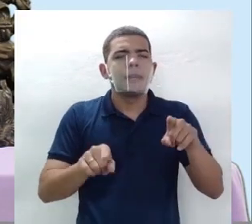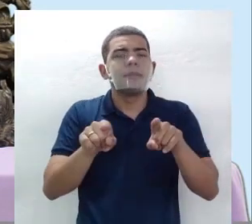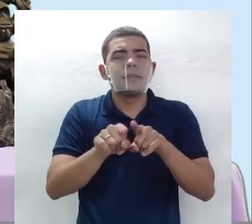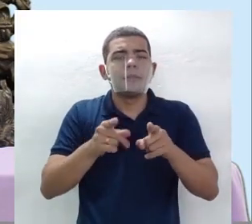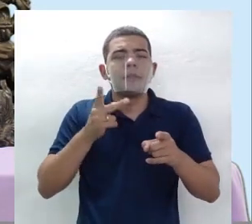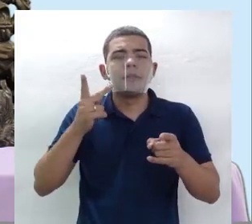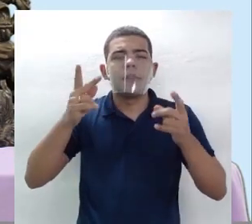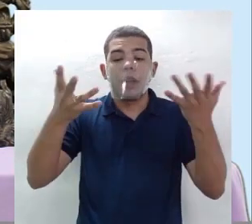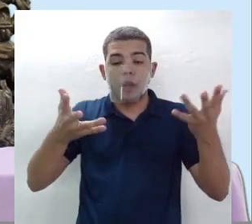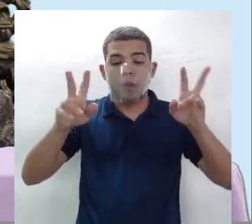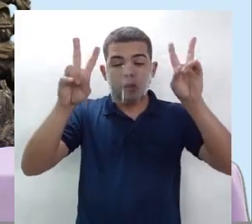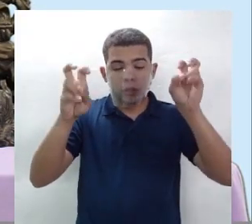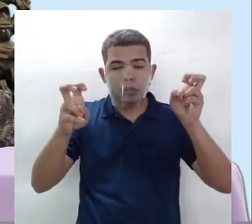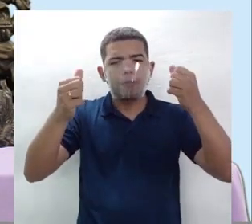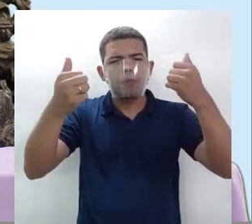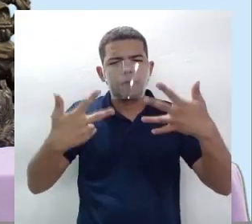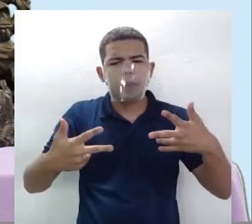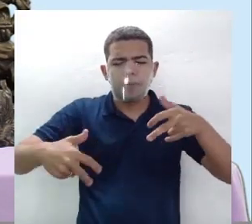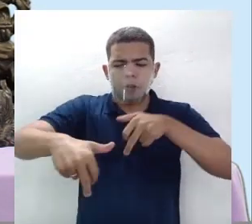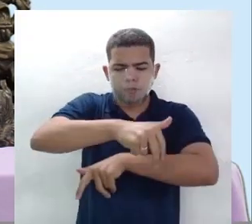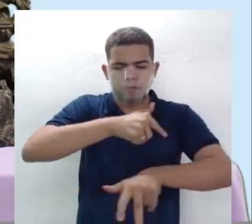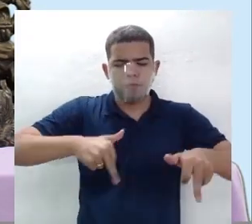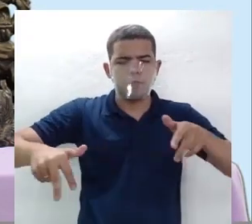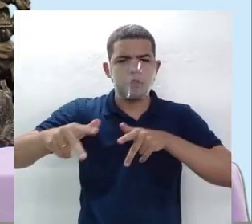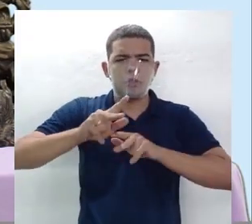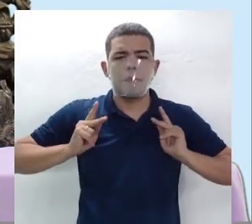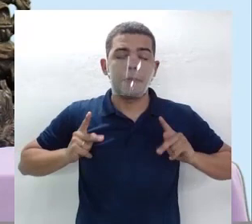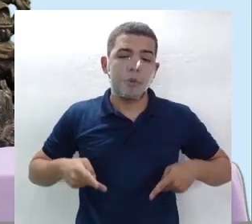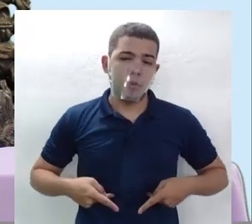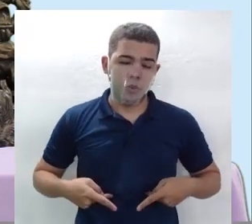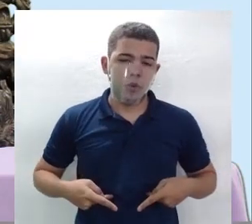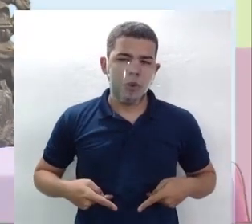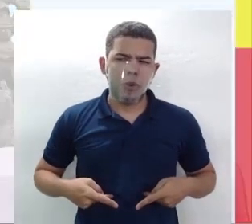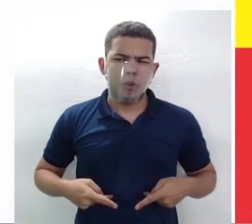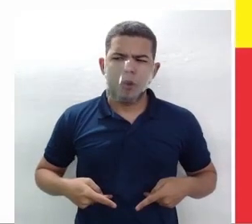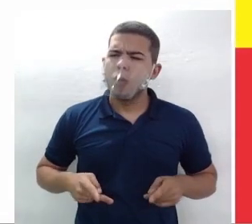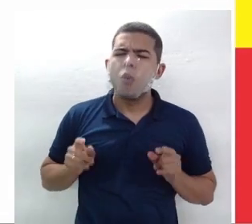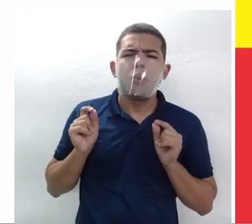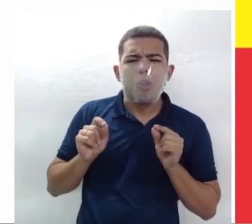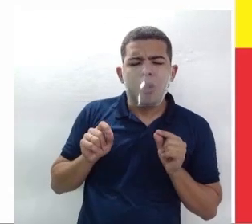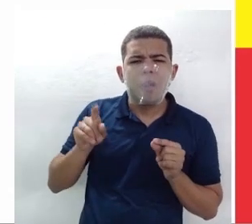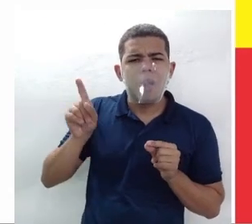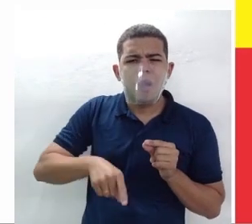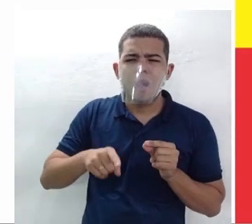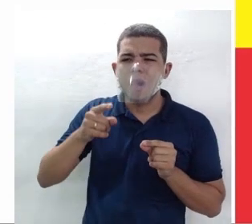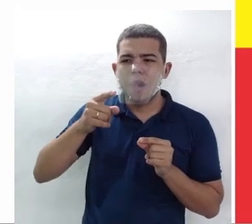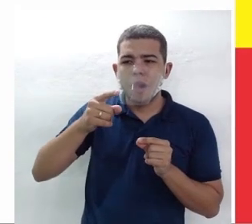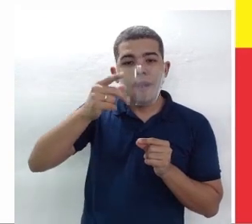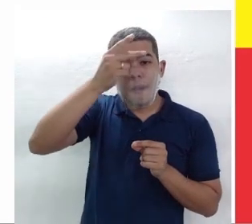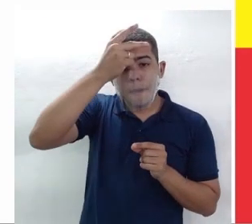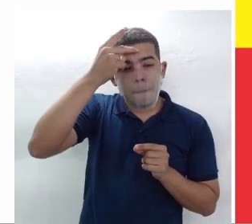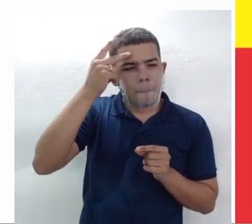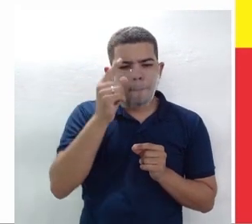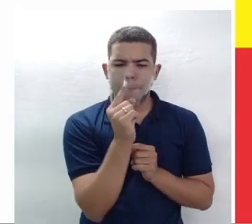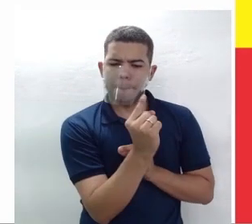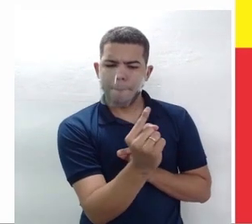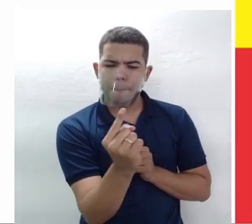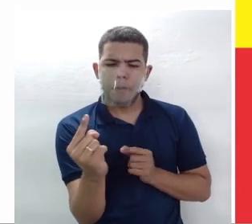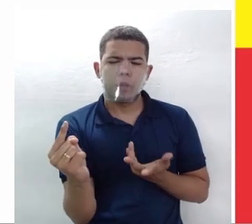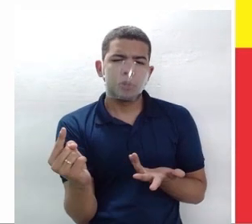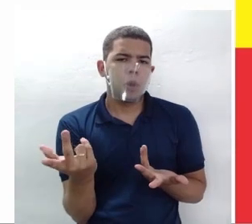população. Então, população, na verdade, é um coletivo de indivíduos, ou